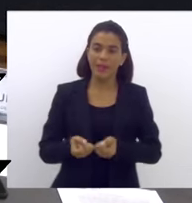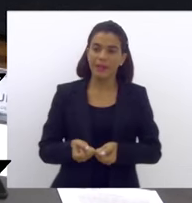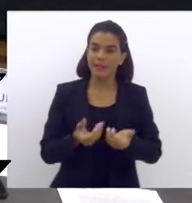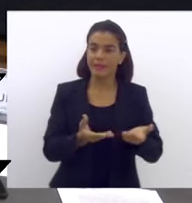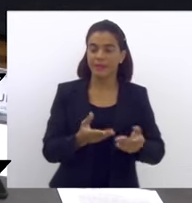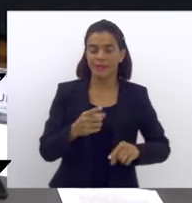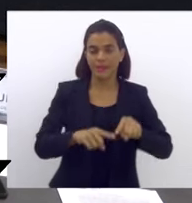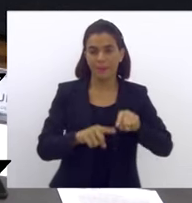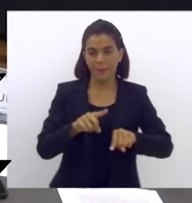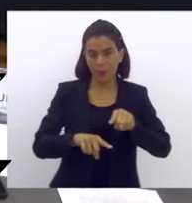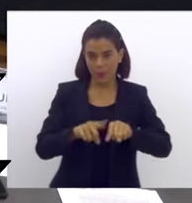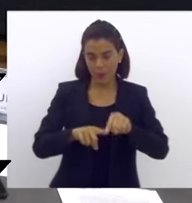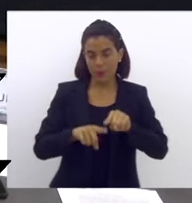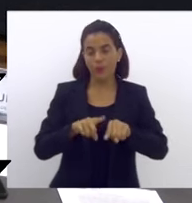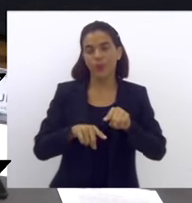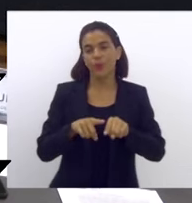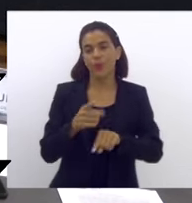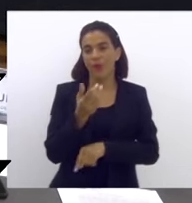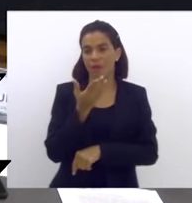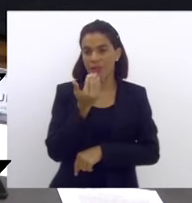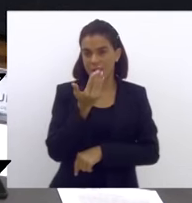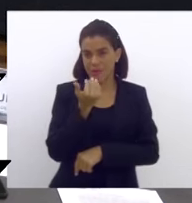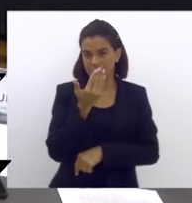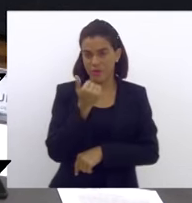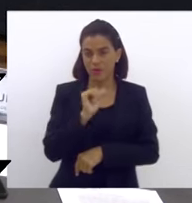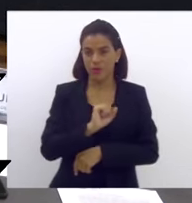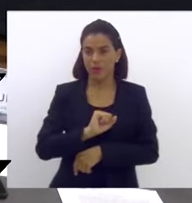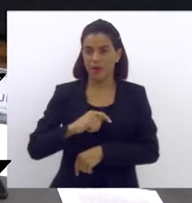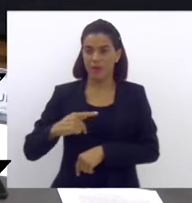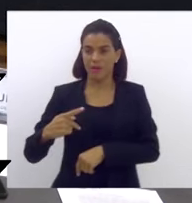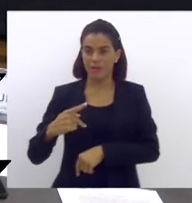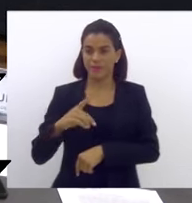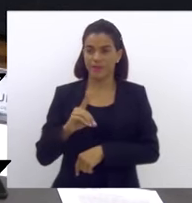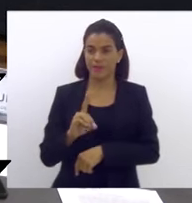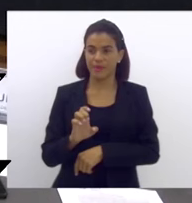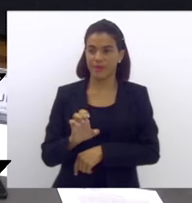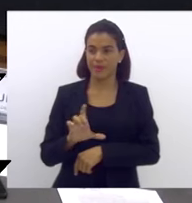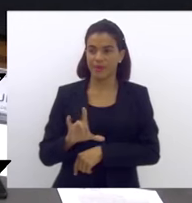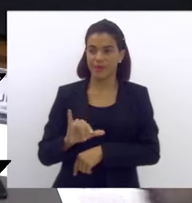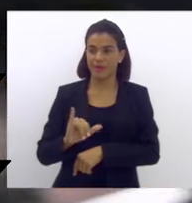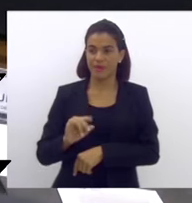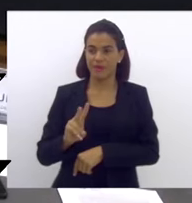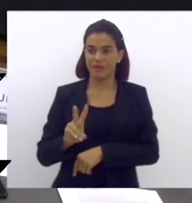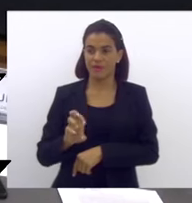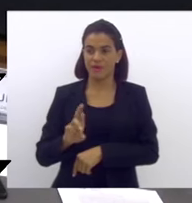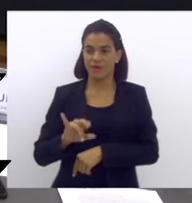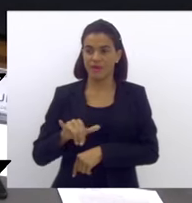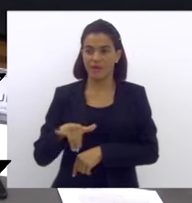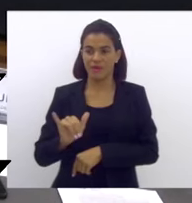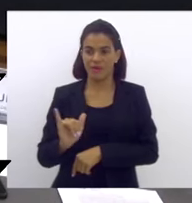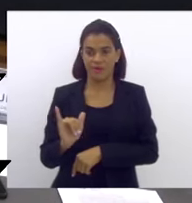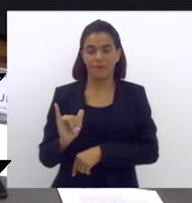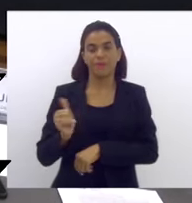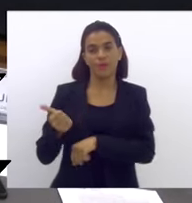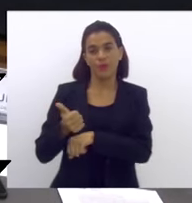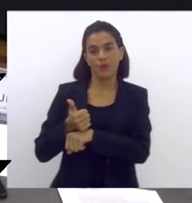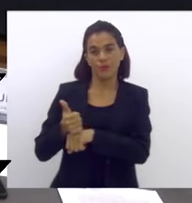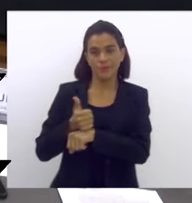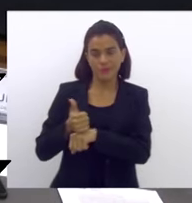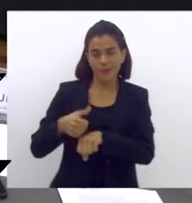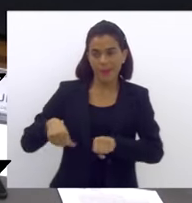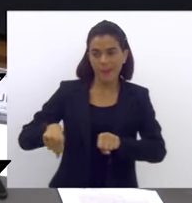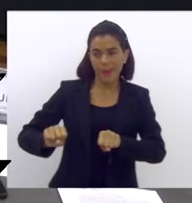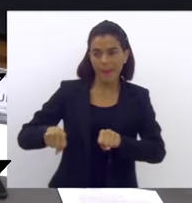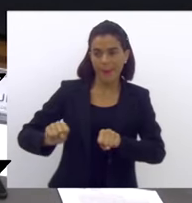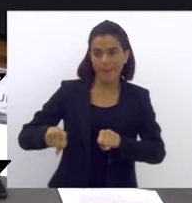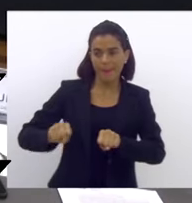alimentícios através da plataforma digital do aplicativo de delivery ou demais meios de compra pelos profissionais que desempenhem essa função na